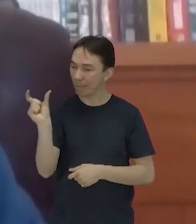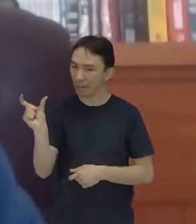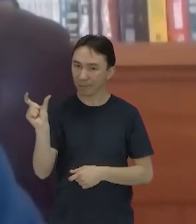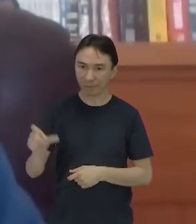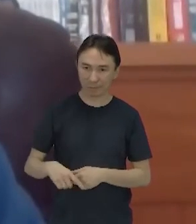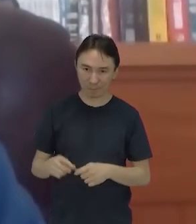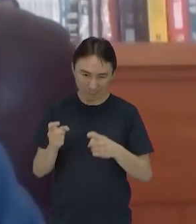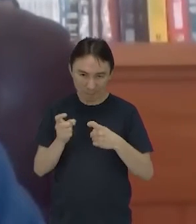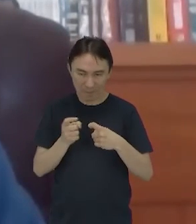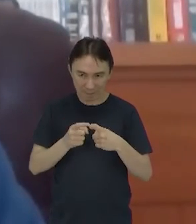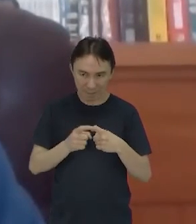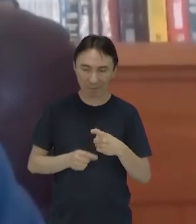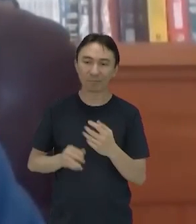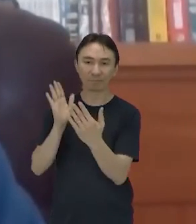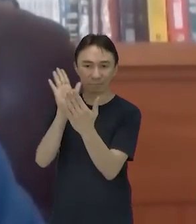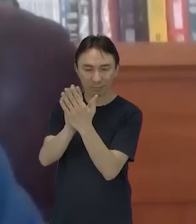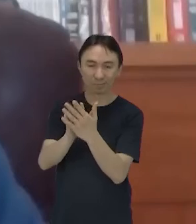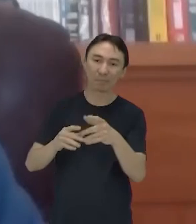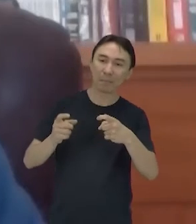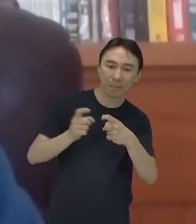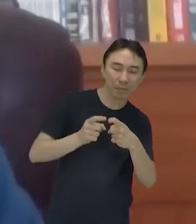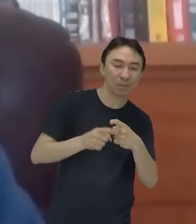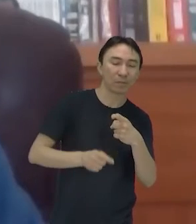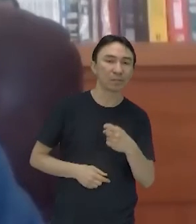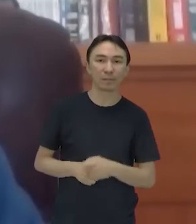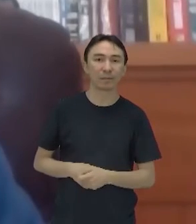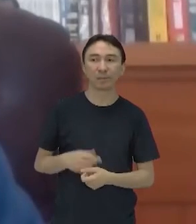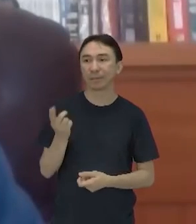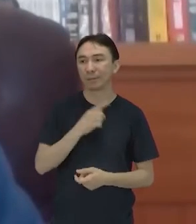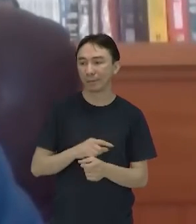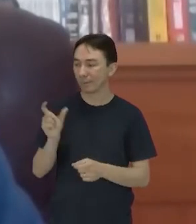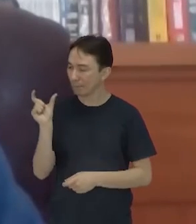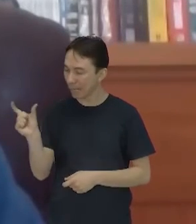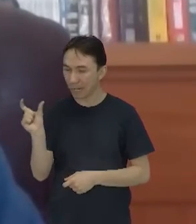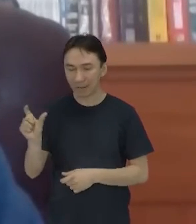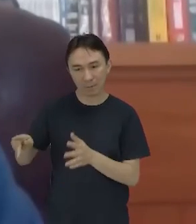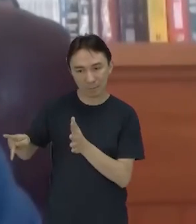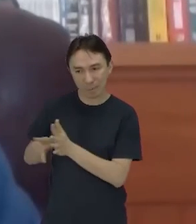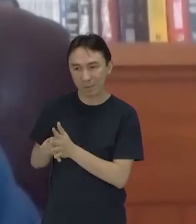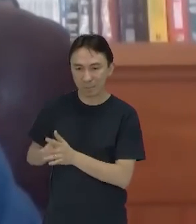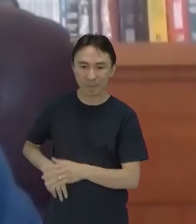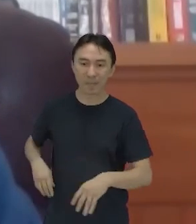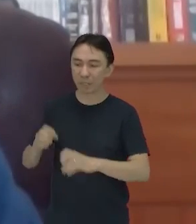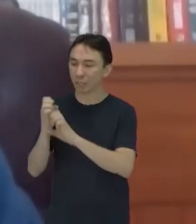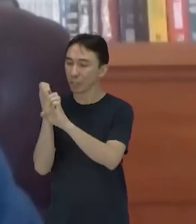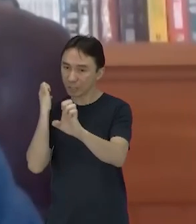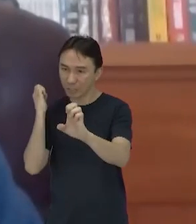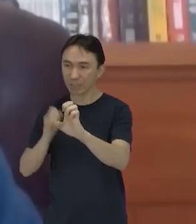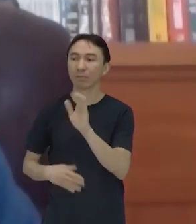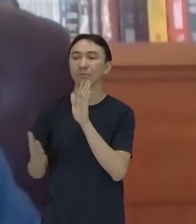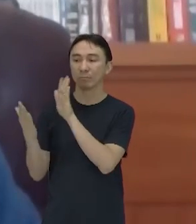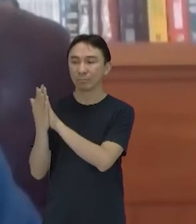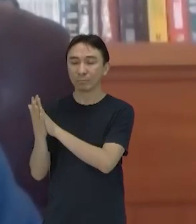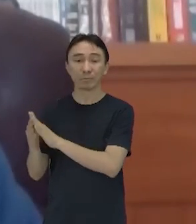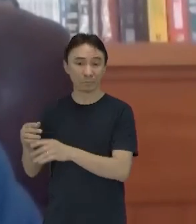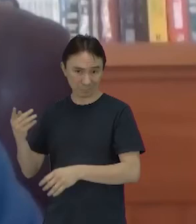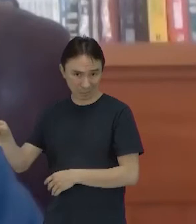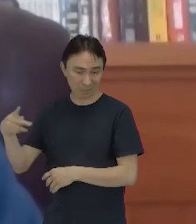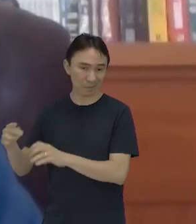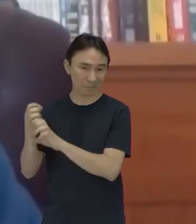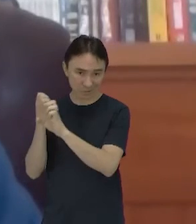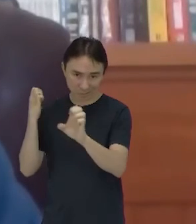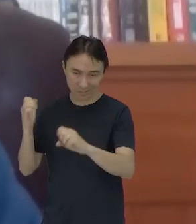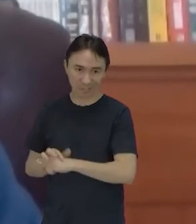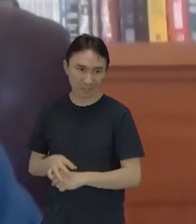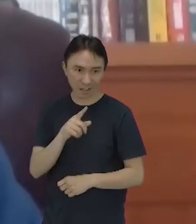com um médico. Se fosse um termo da engenharia, com um engenheiro. Se fosse do direito, eu falaria com um advogado. De